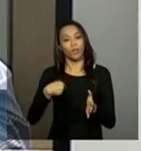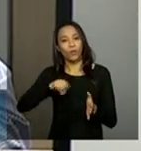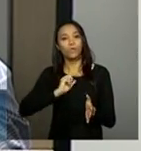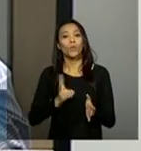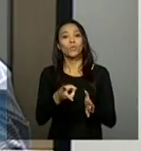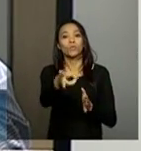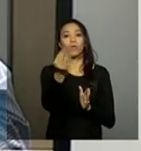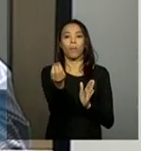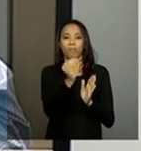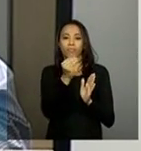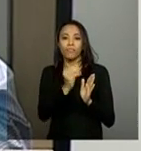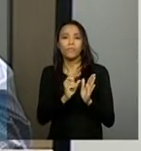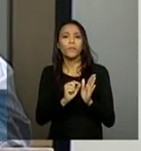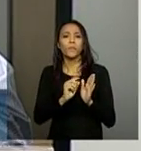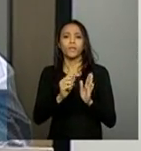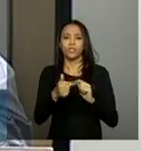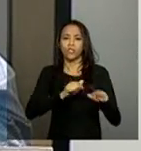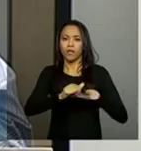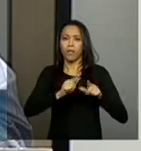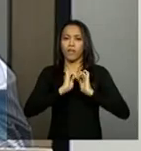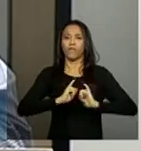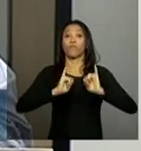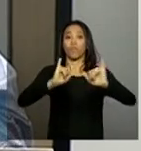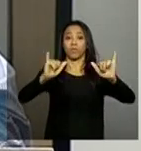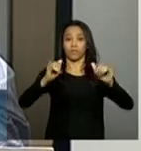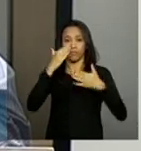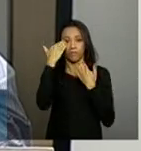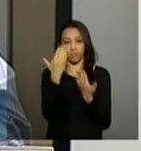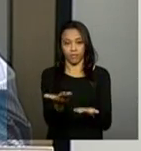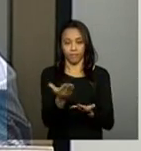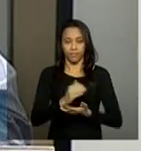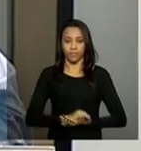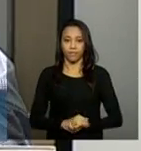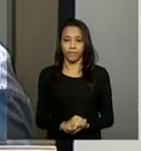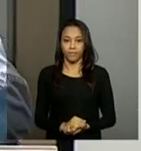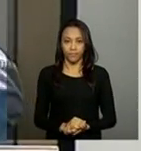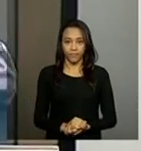de divulgação de informações. Tá bom? Obrigada.